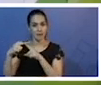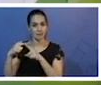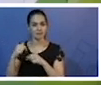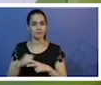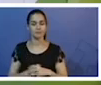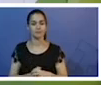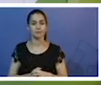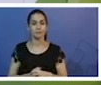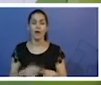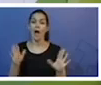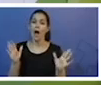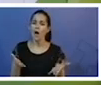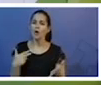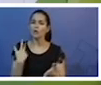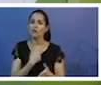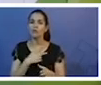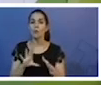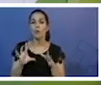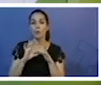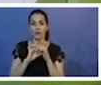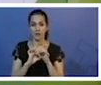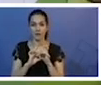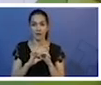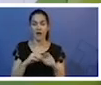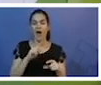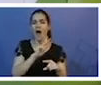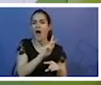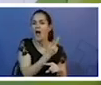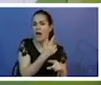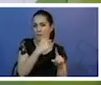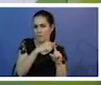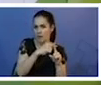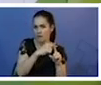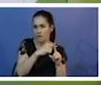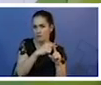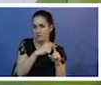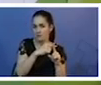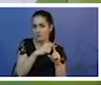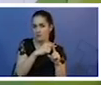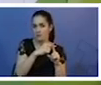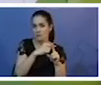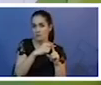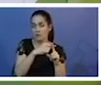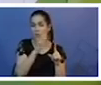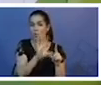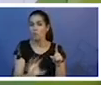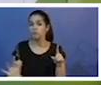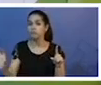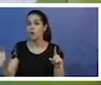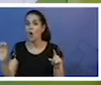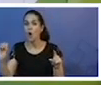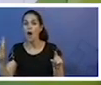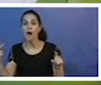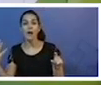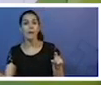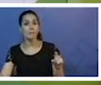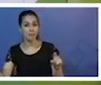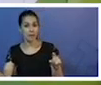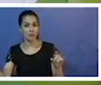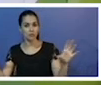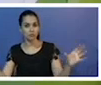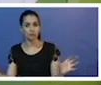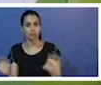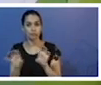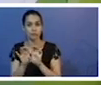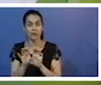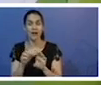vai unir o H mais o H+, mais o OH-, e nós vamos ter a formação